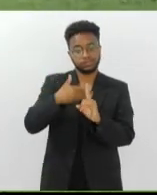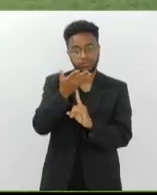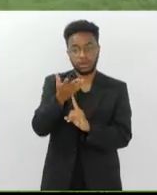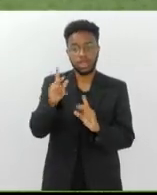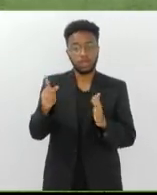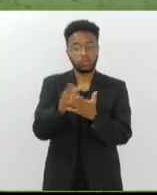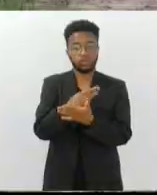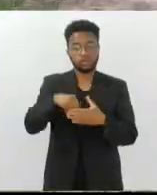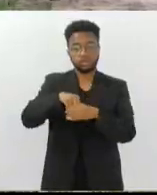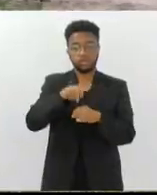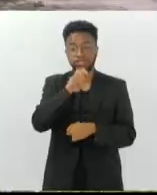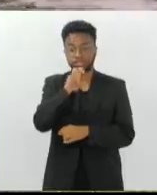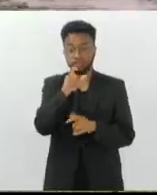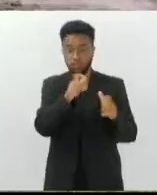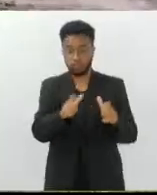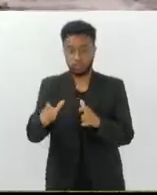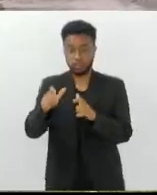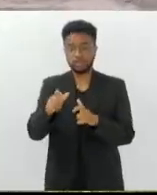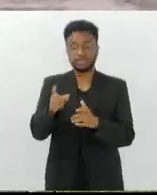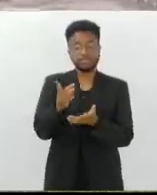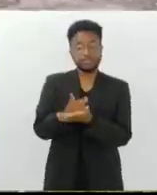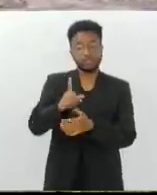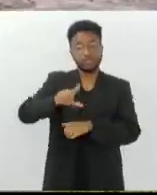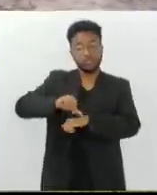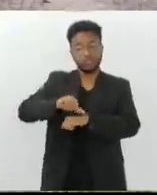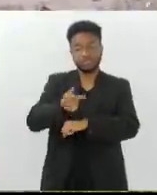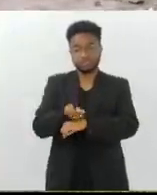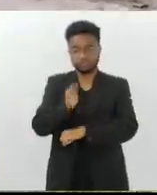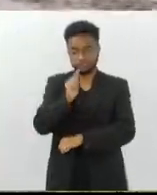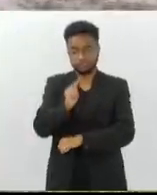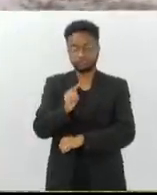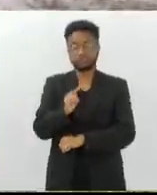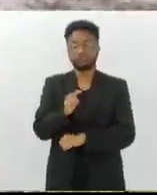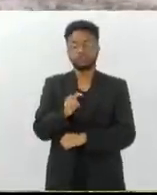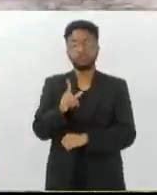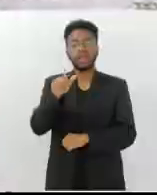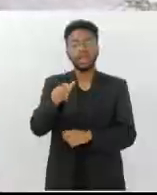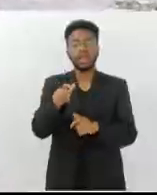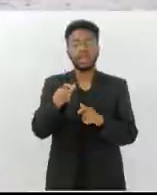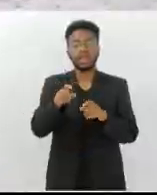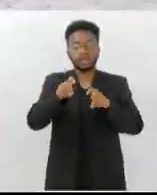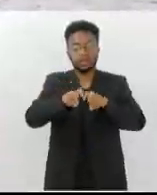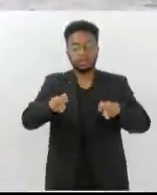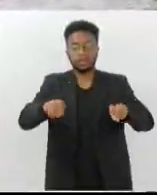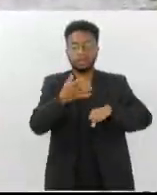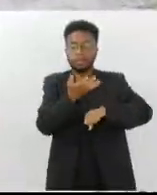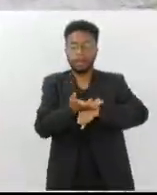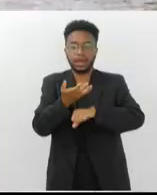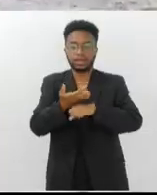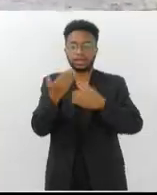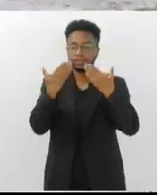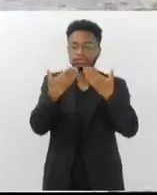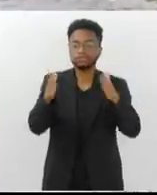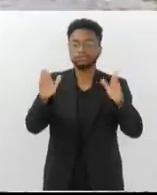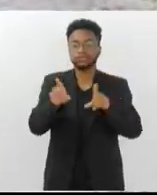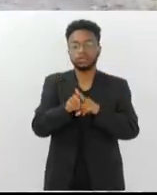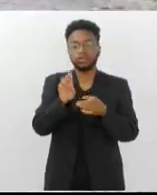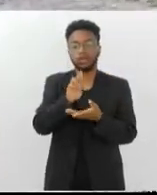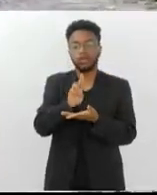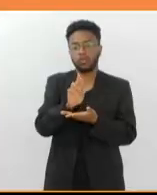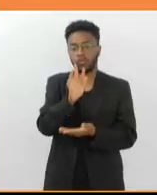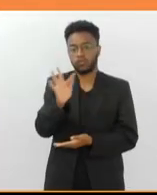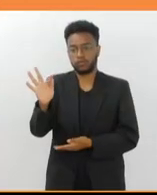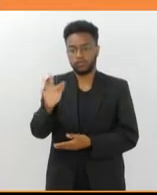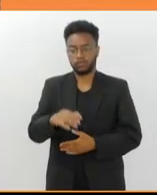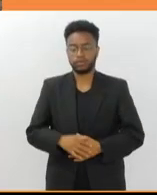locais da cidade, sempre às 7 da noite. As sessões são ao ar livre, em praças públicas e na Universidade Federal